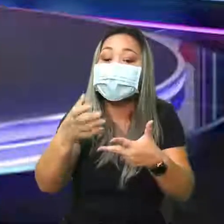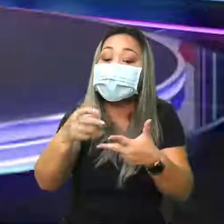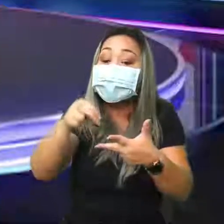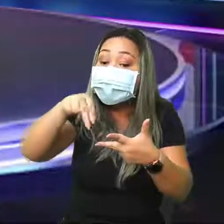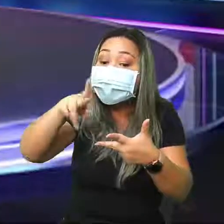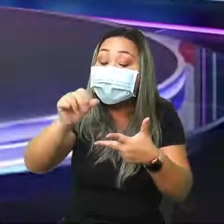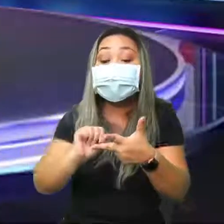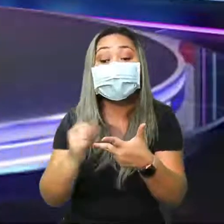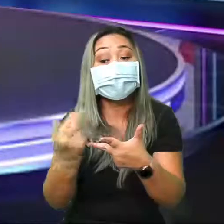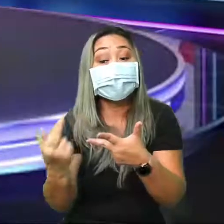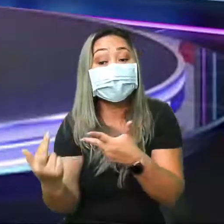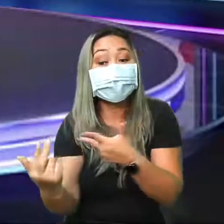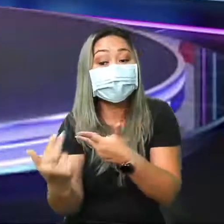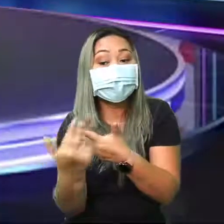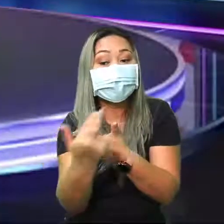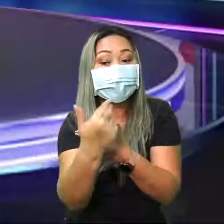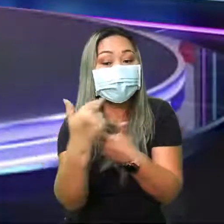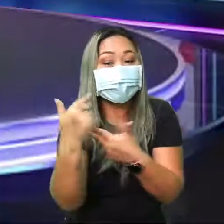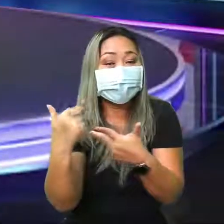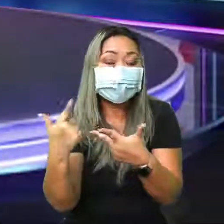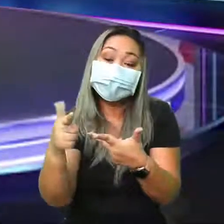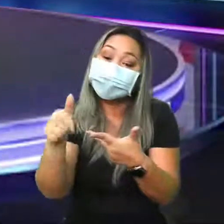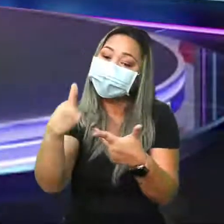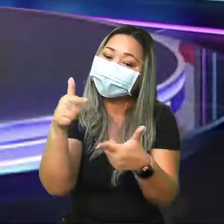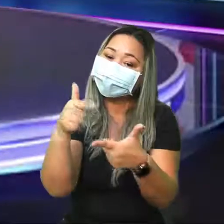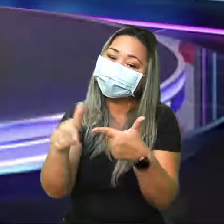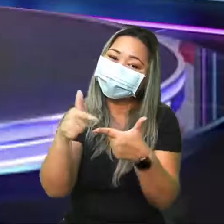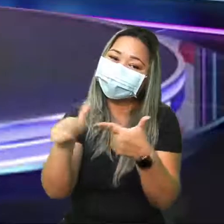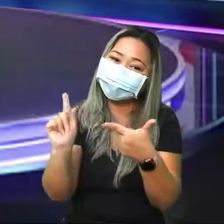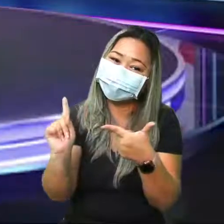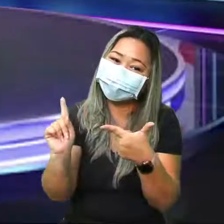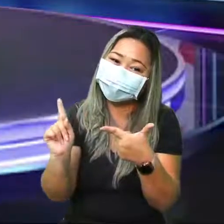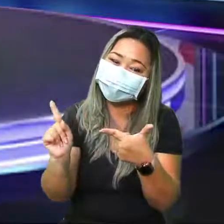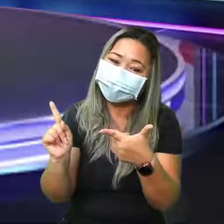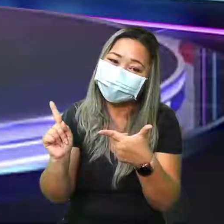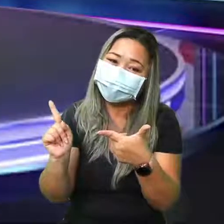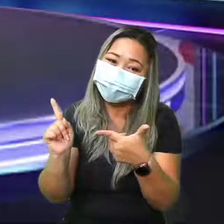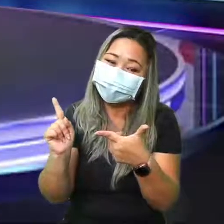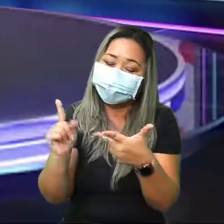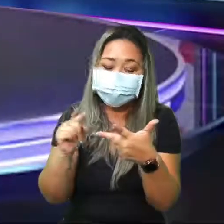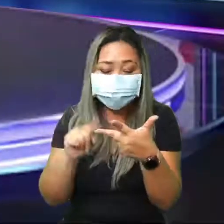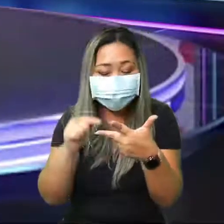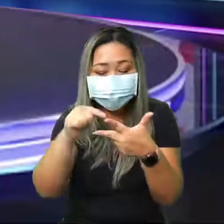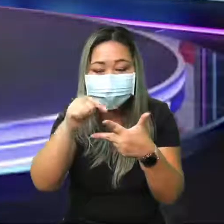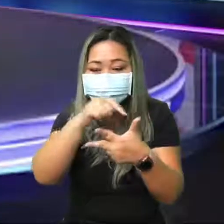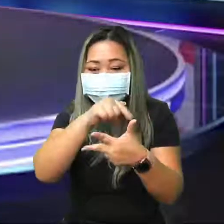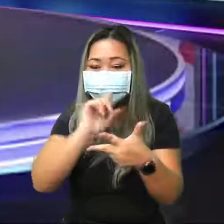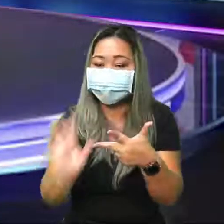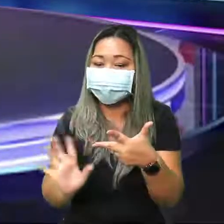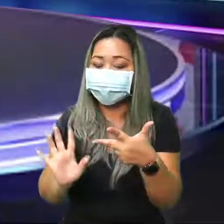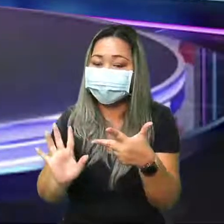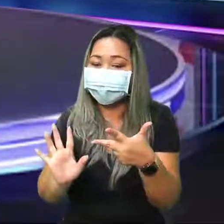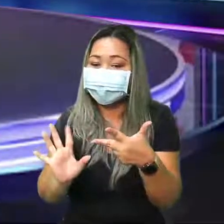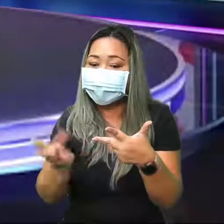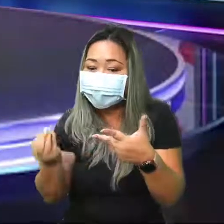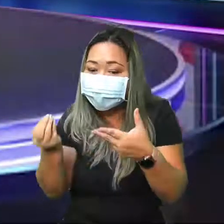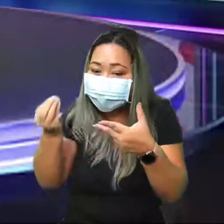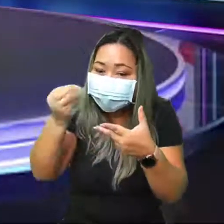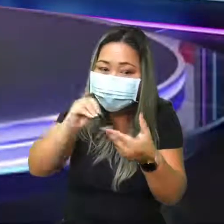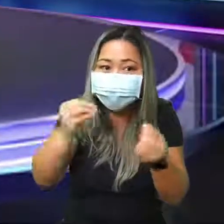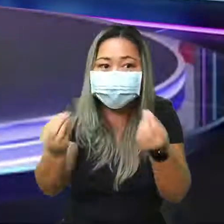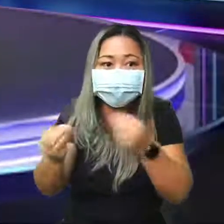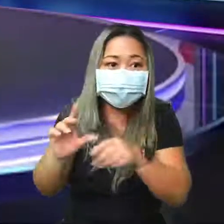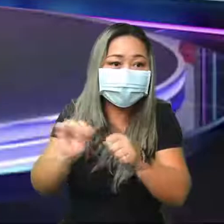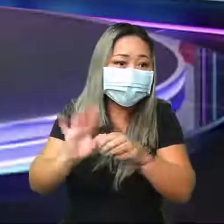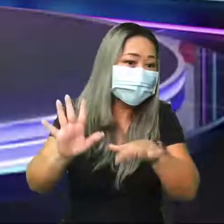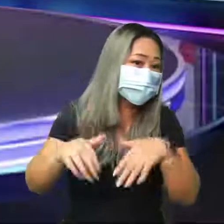semelhante. Olha aqui para mim. Tá aí o problema, né? Essas espécies exóticas foram introduzidas,